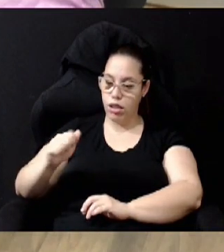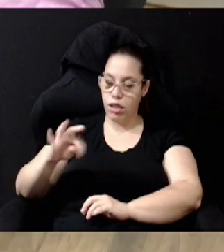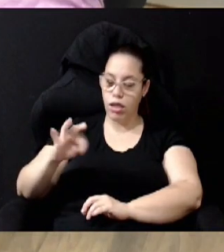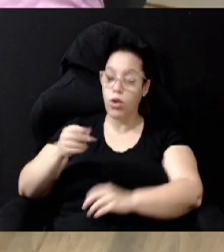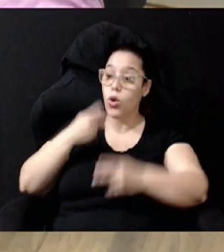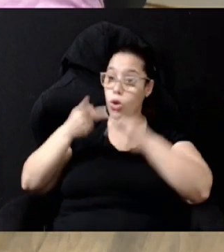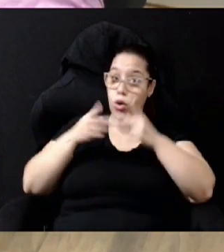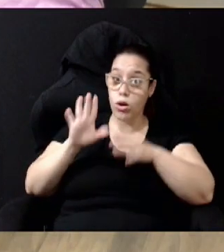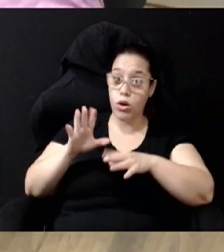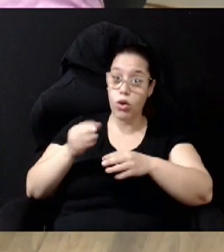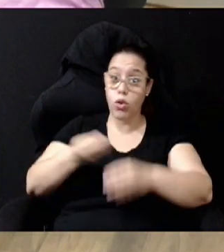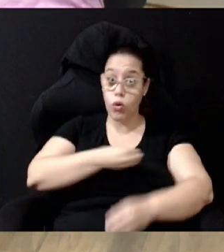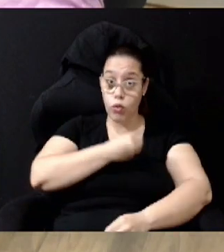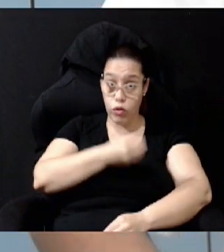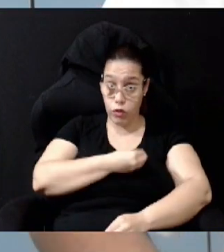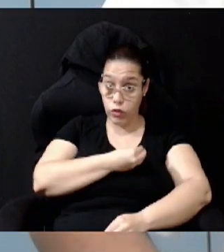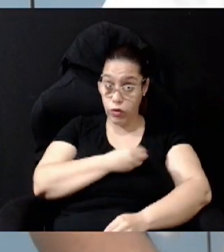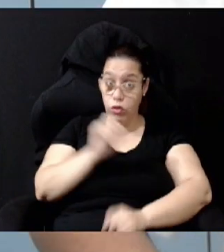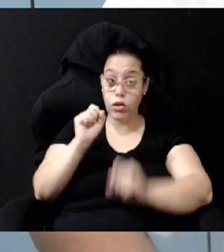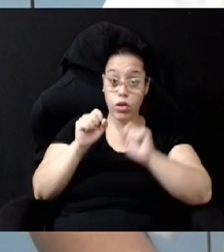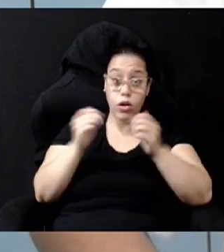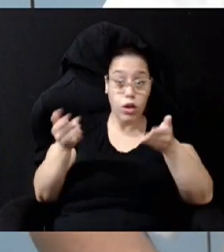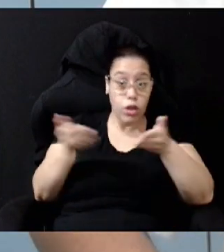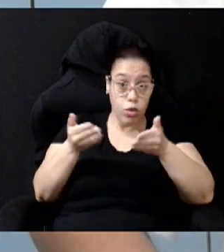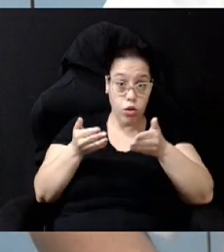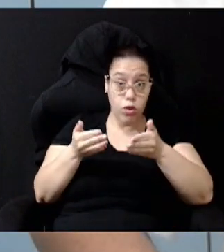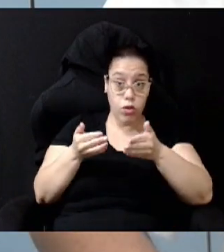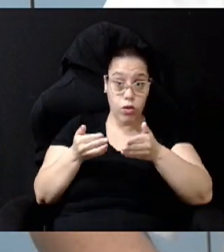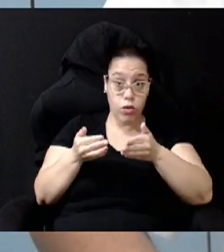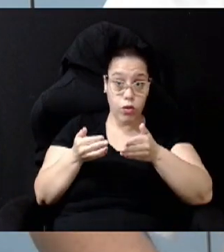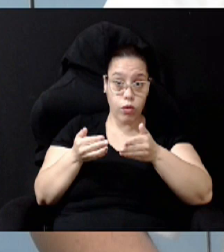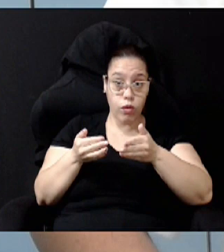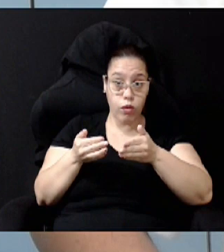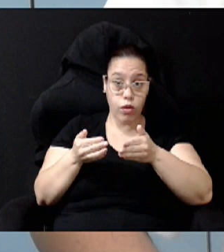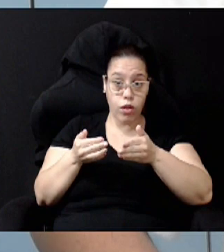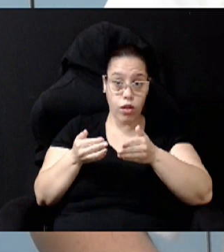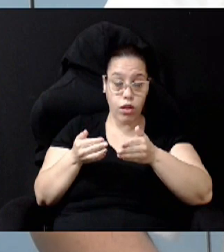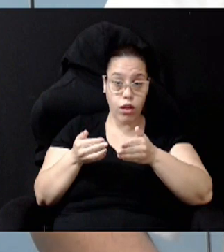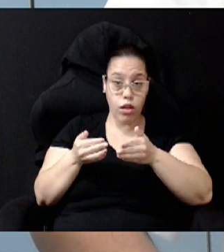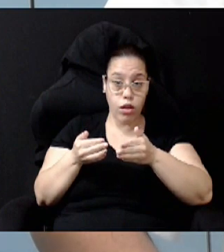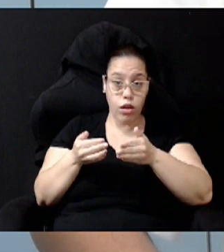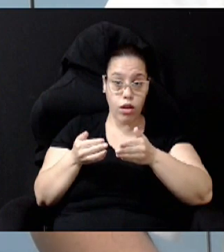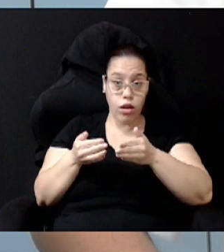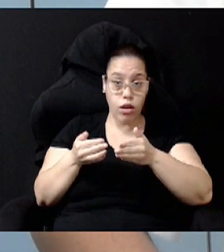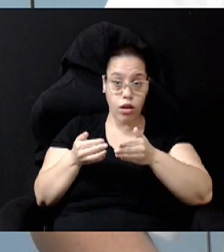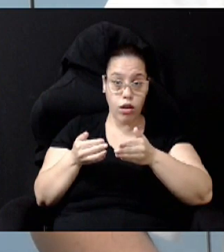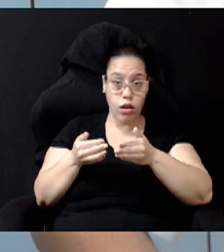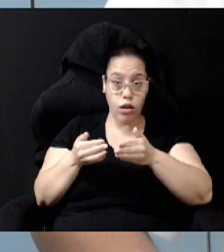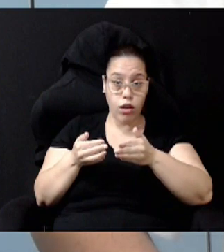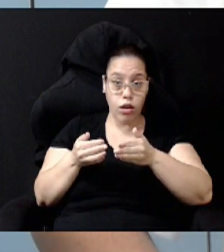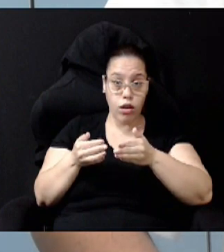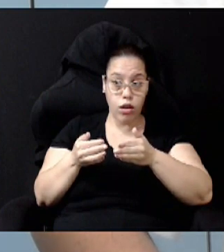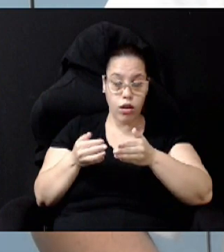uma questão nesse momento aqui. Então, deixando as questões ideológicas, que às vezes o pessoal diz,